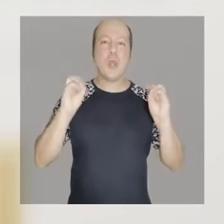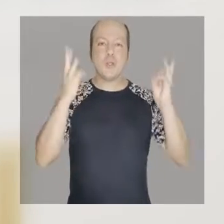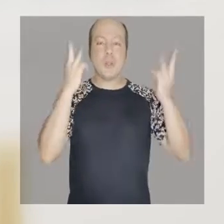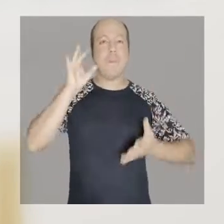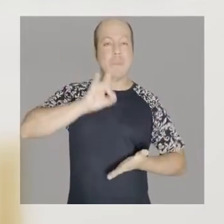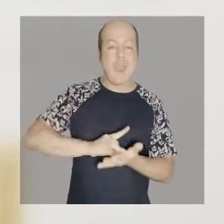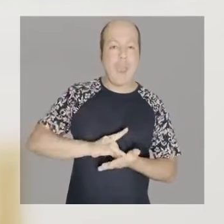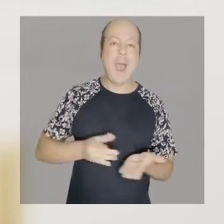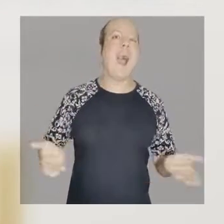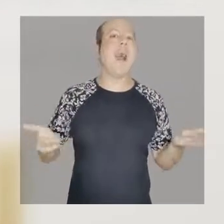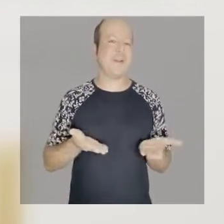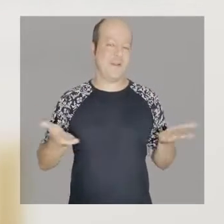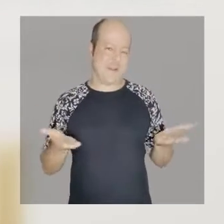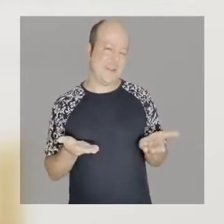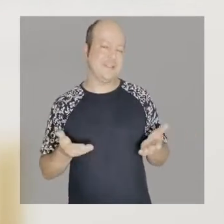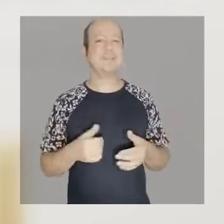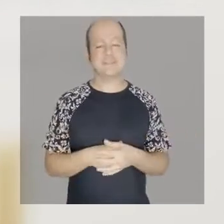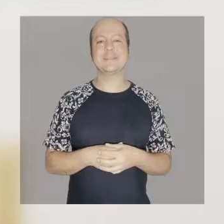mesmo. Então agora eu acho que